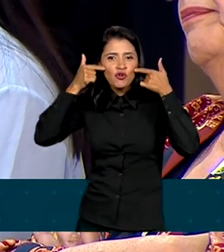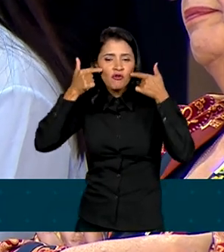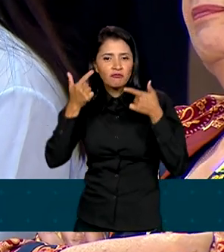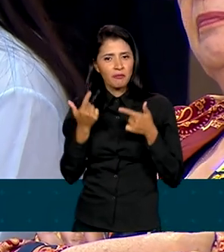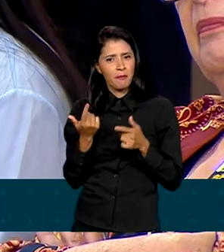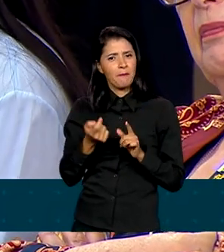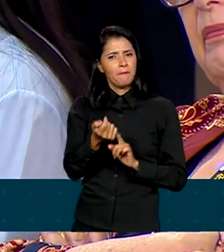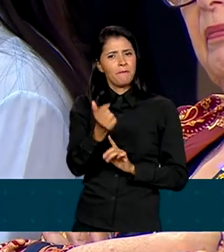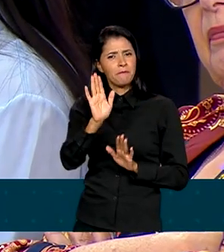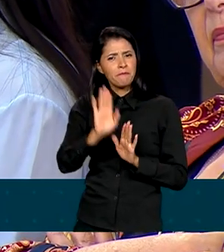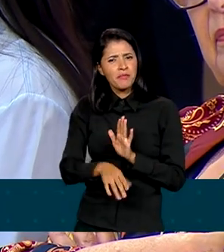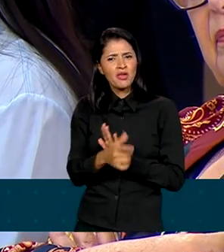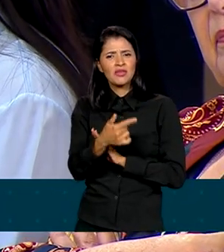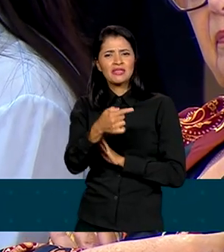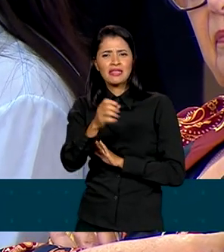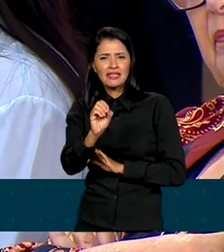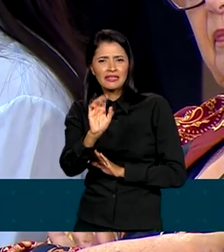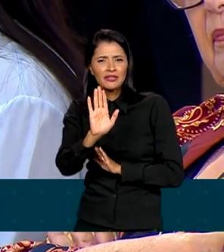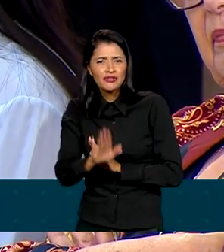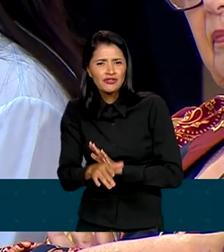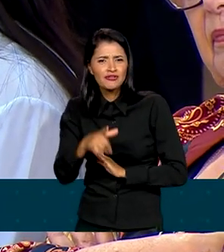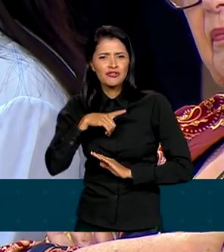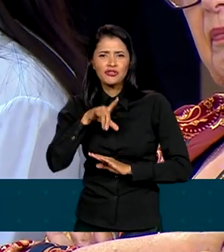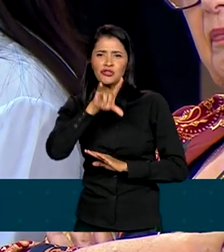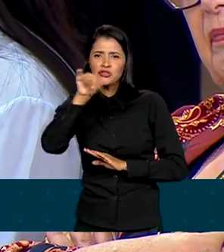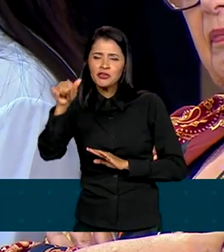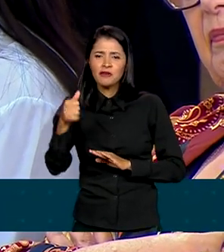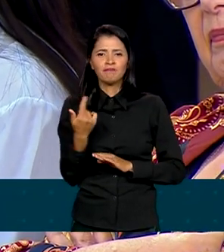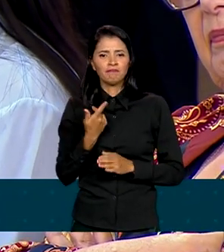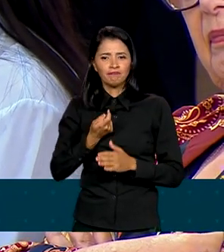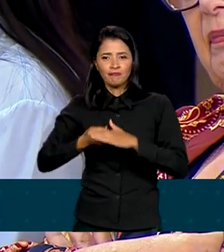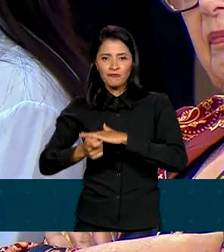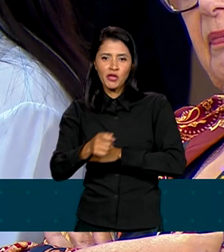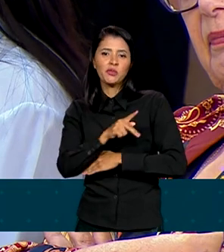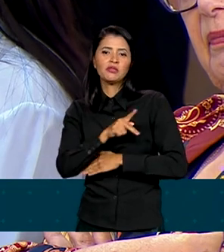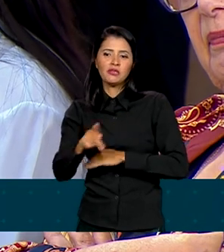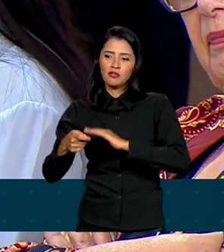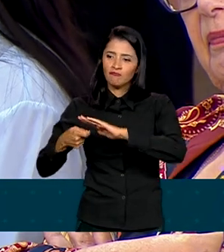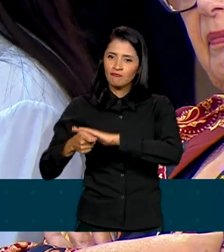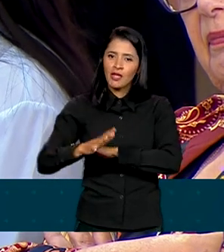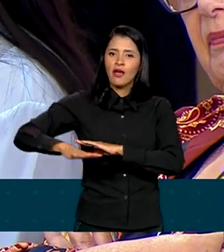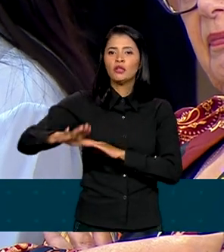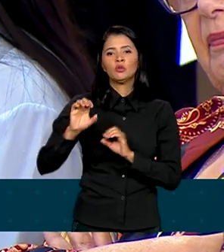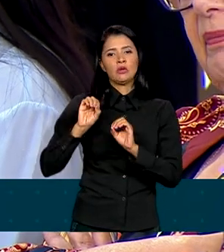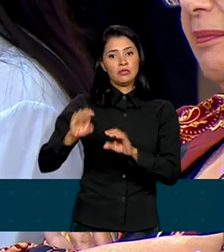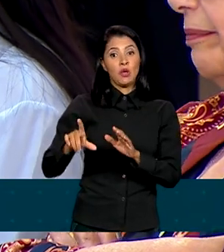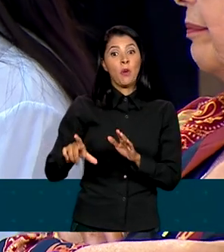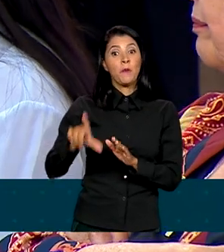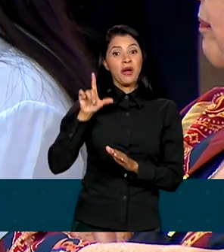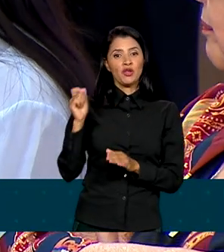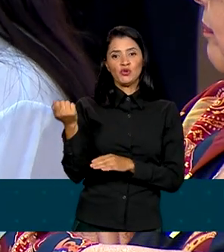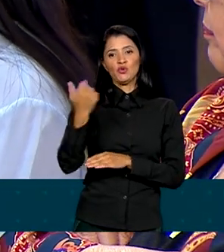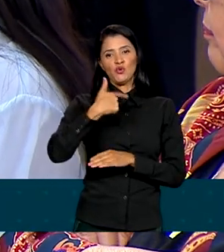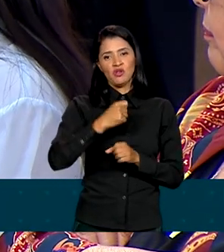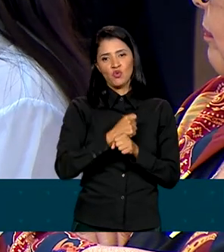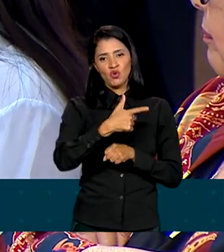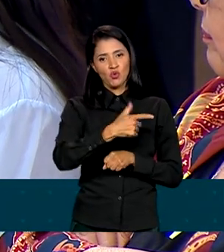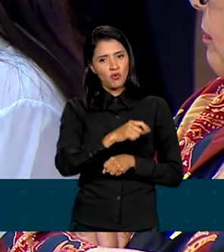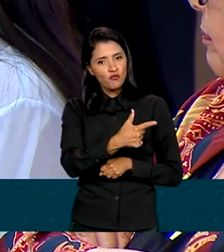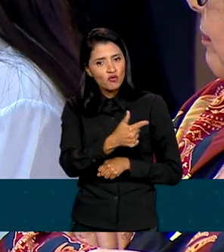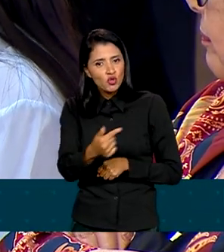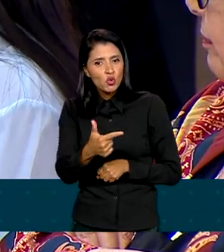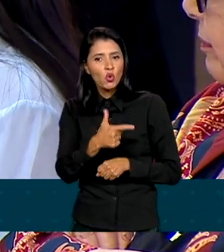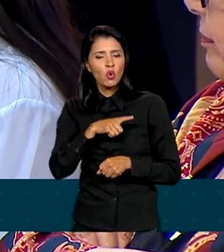de 70 dias, o presidente Lula investe mais na educação do que foi investido no ano 2022 em obras.